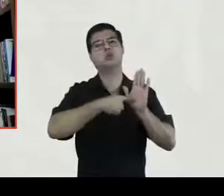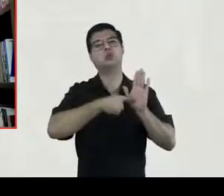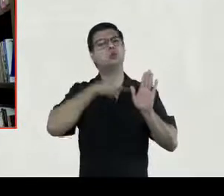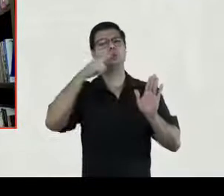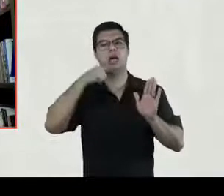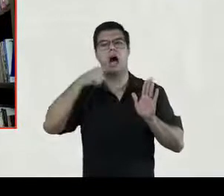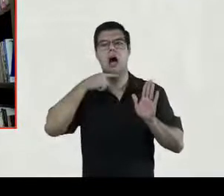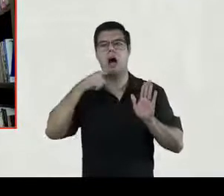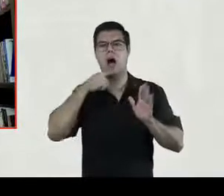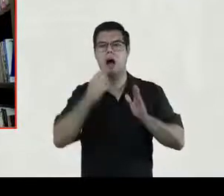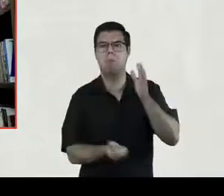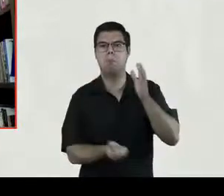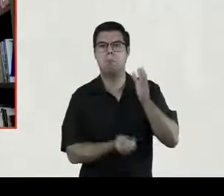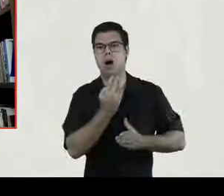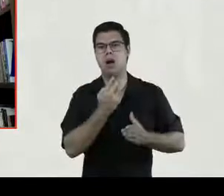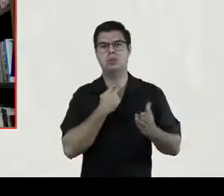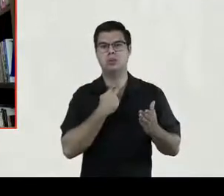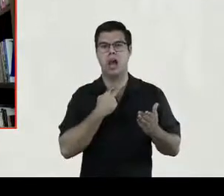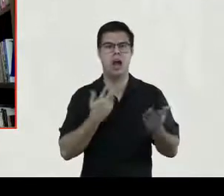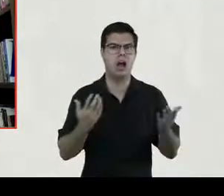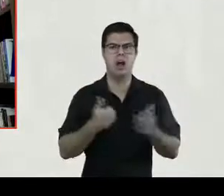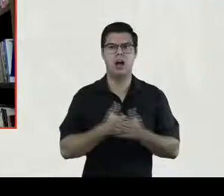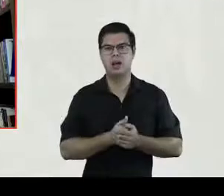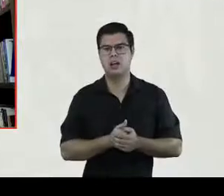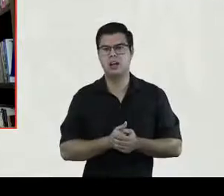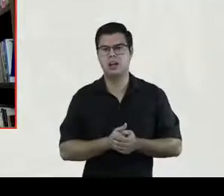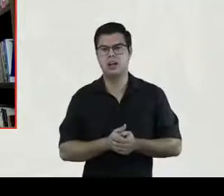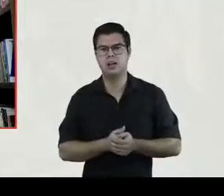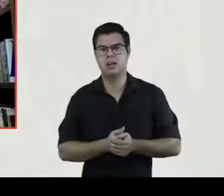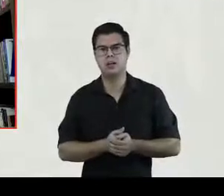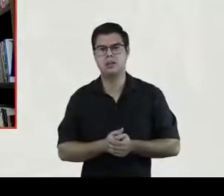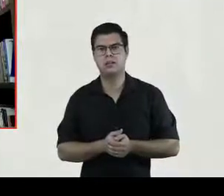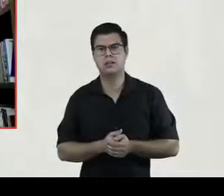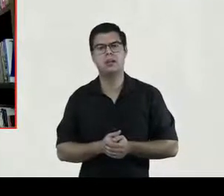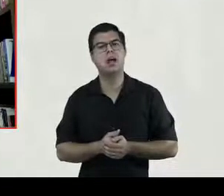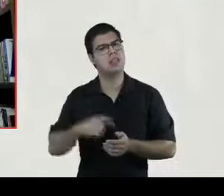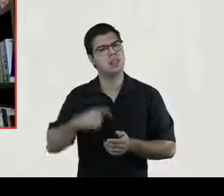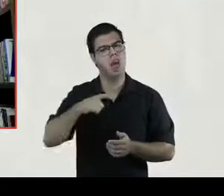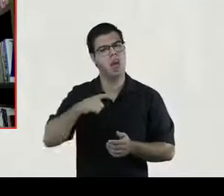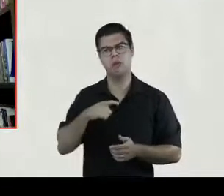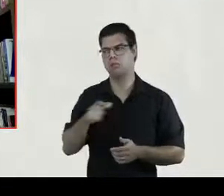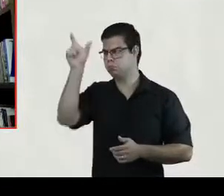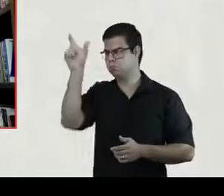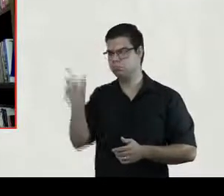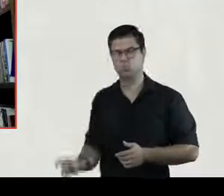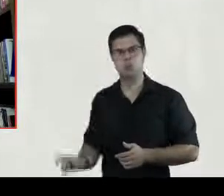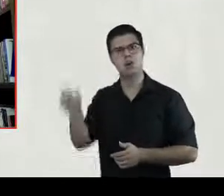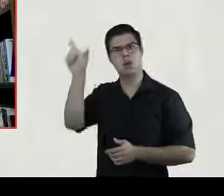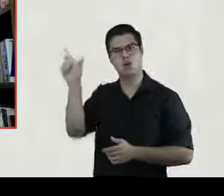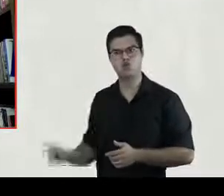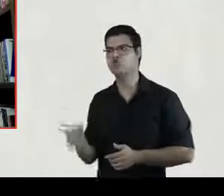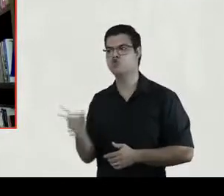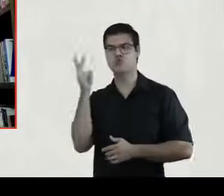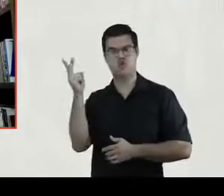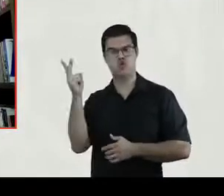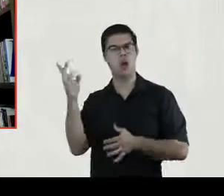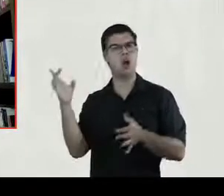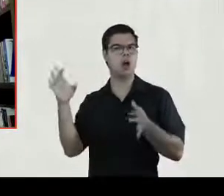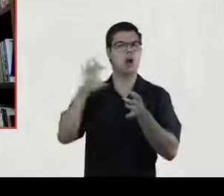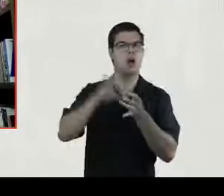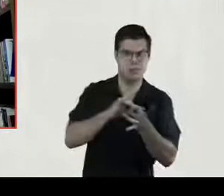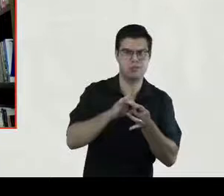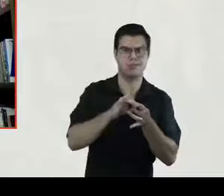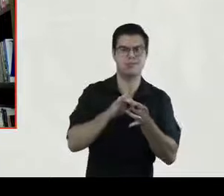para colocar aqui como uma opção, se não me engano, tem Boris Koltai e tem a Lynn Robinson, né, que são pessoas ligadas à ciência da informação,